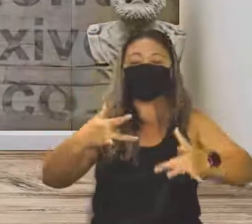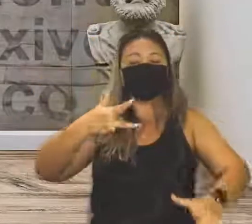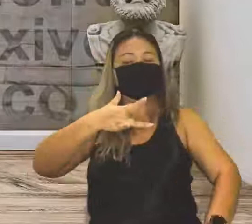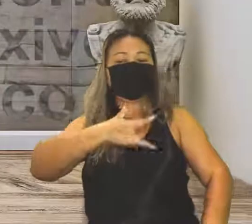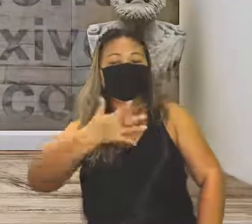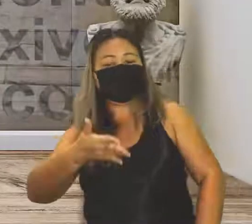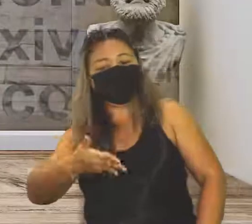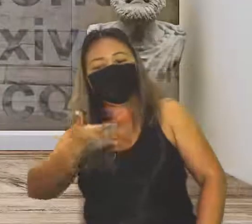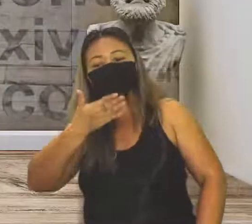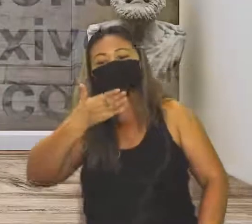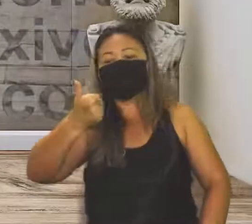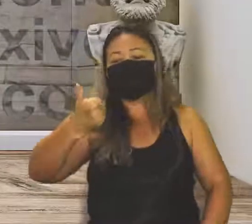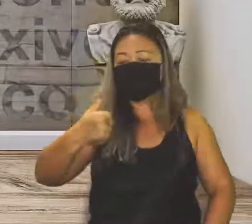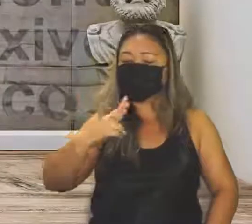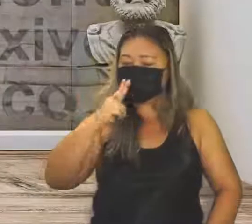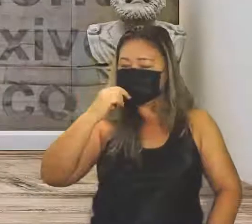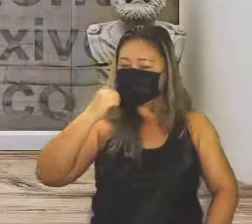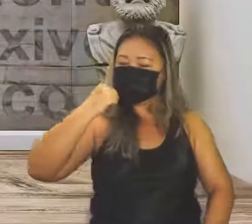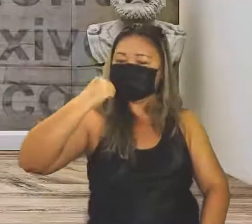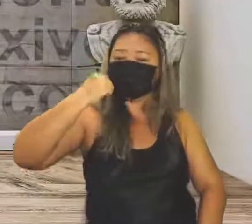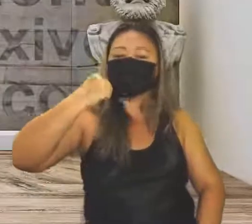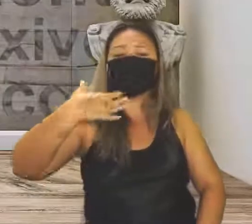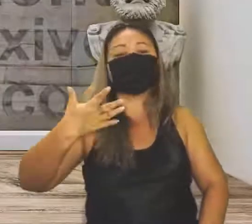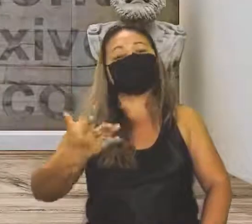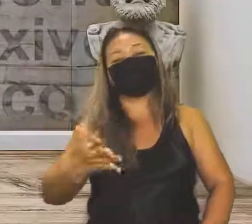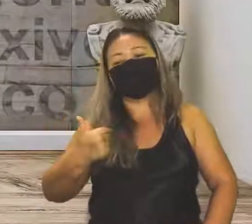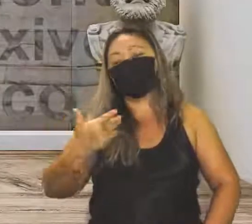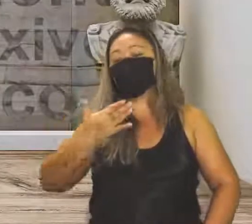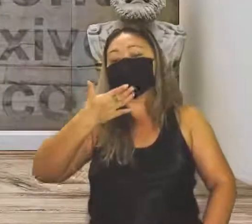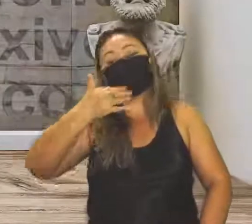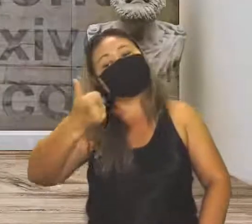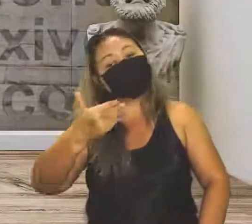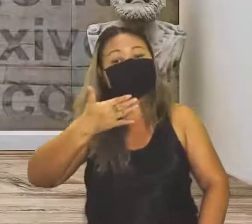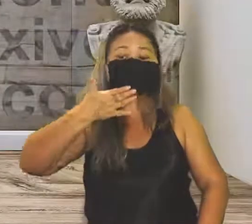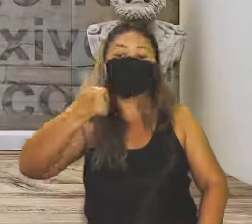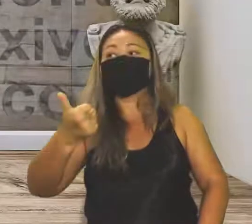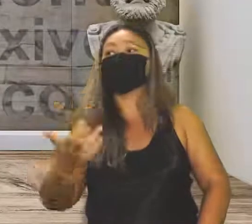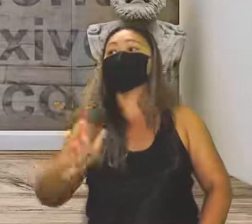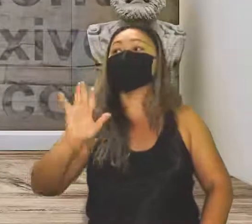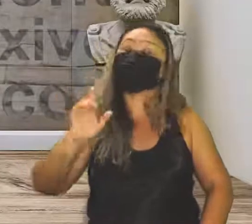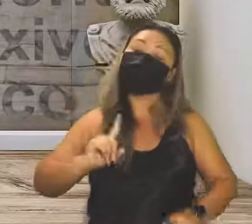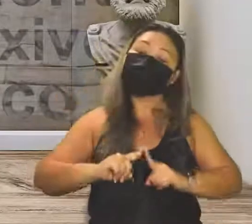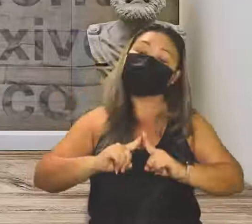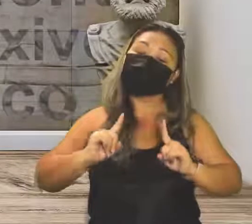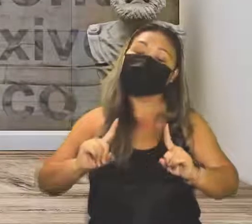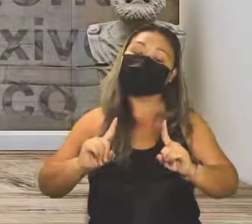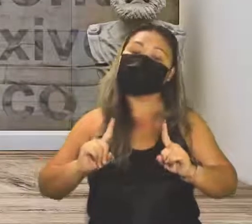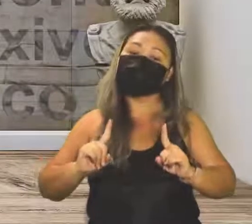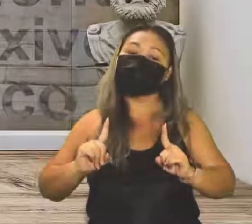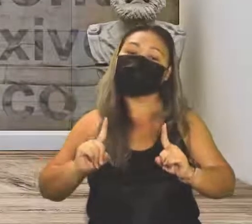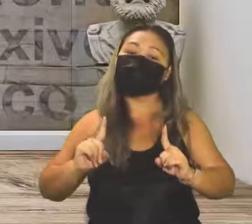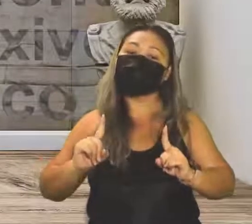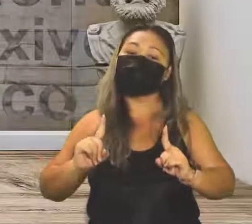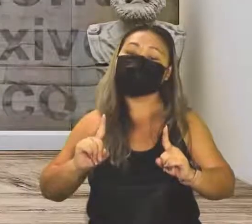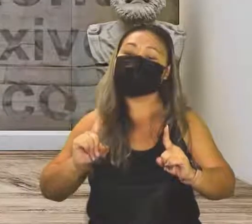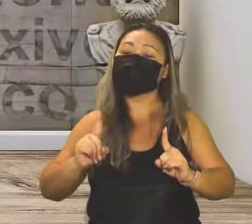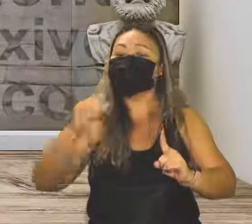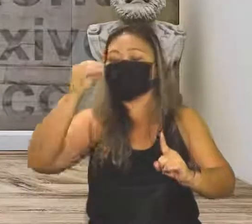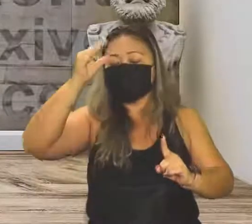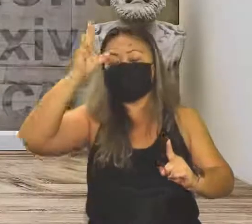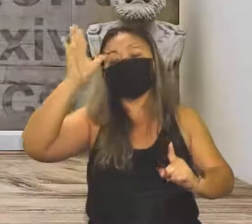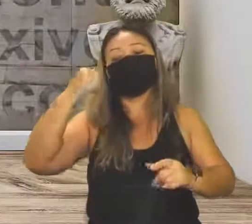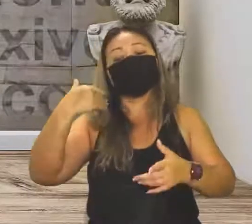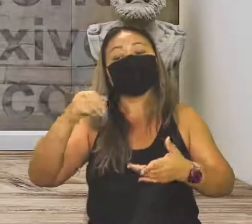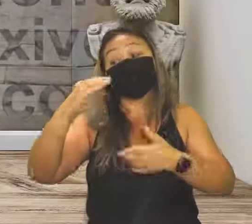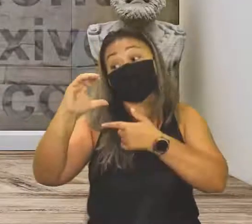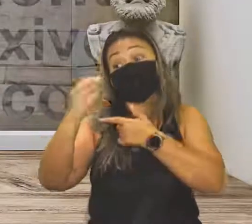saudável, para ter força, né, para melhorar isso, melhorar aquilo. Porém, entra a questão do conhecimento científico,